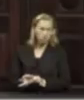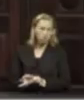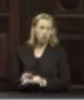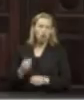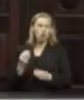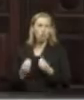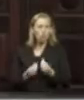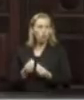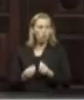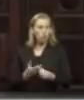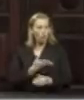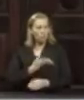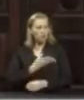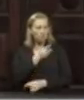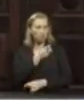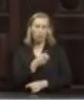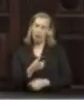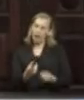saber quanto pagaria de juros.